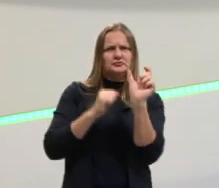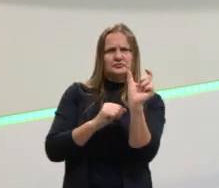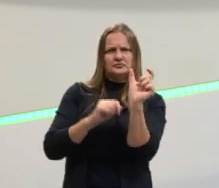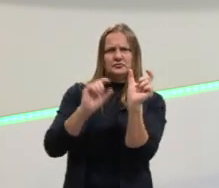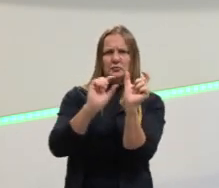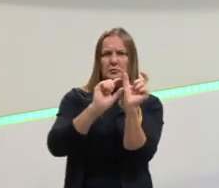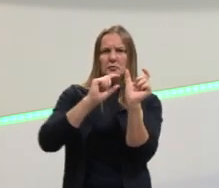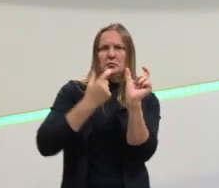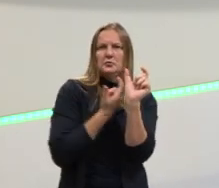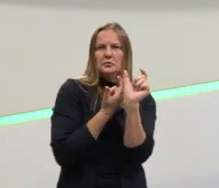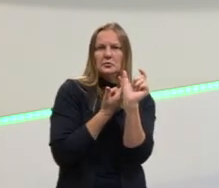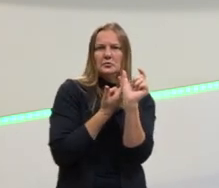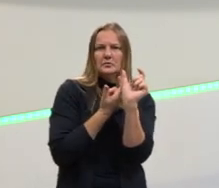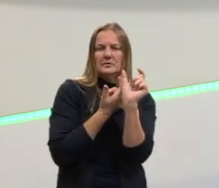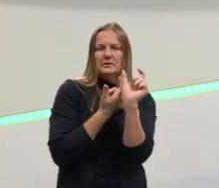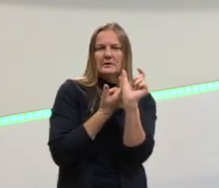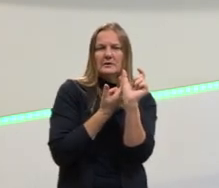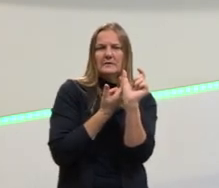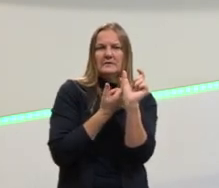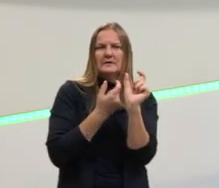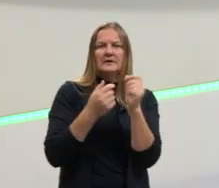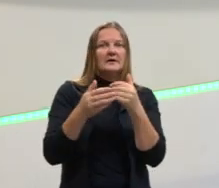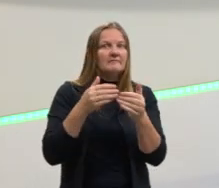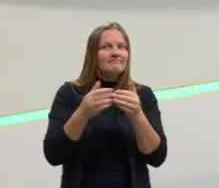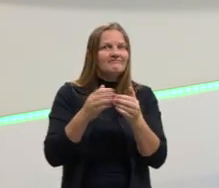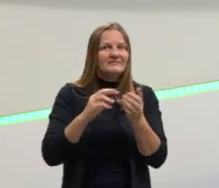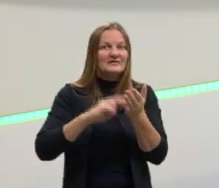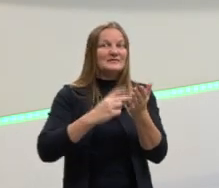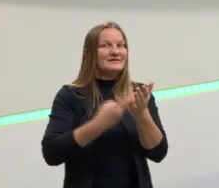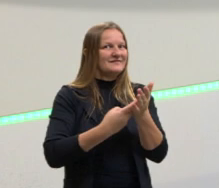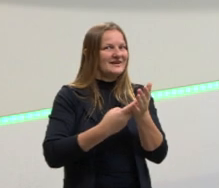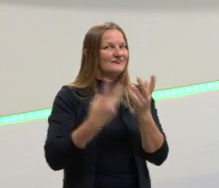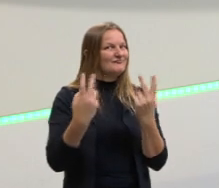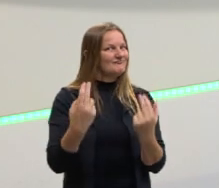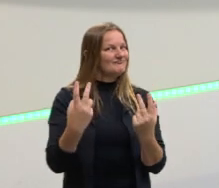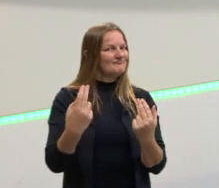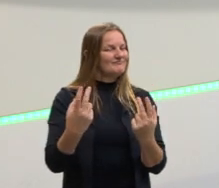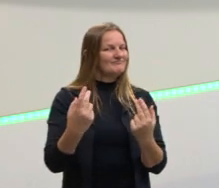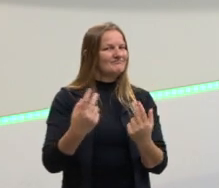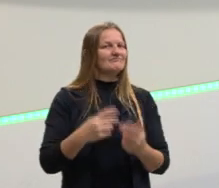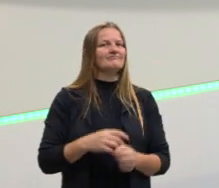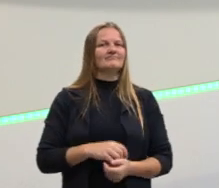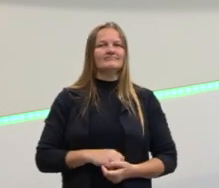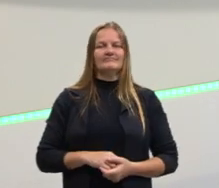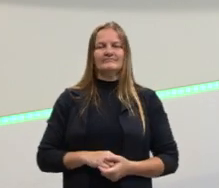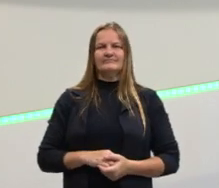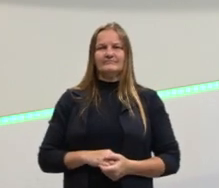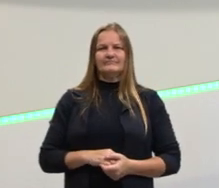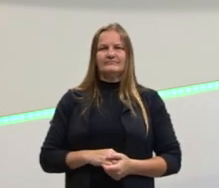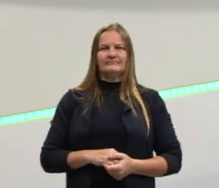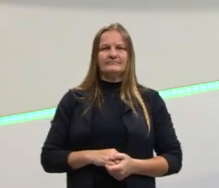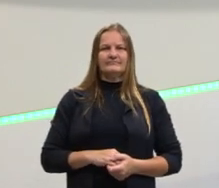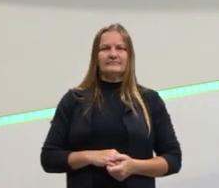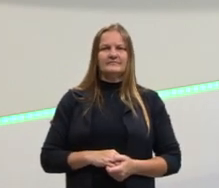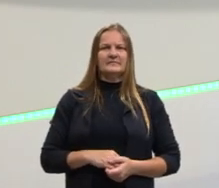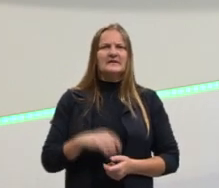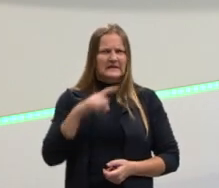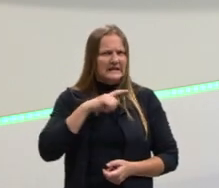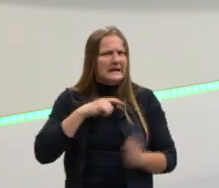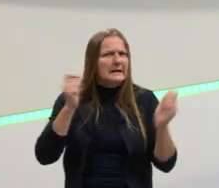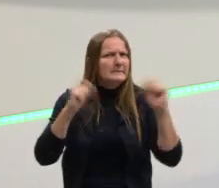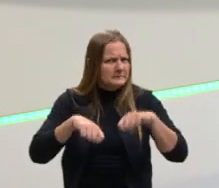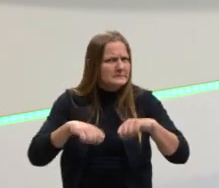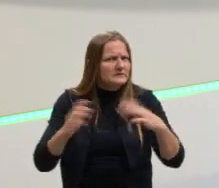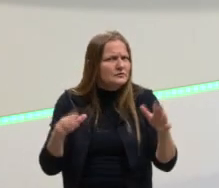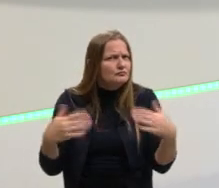ela de formas diferentes sem alterar o significado que o pretende de início se existe